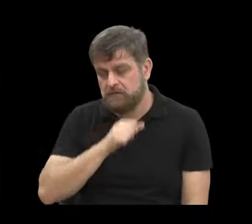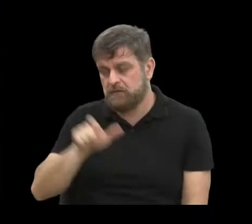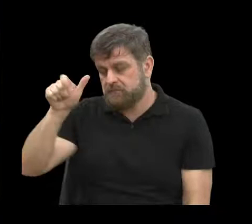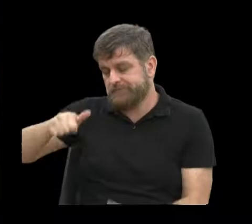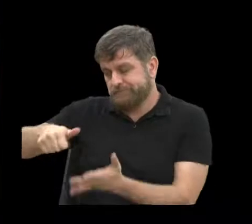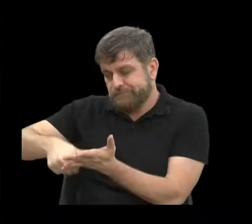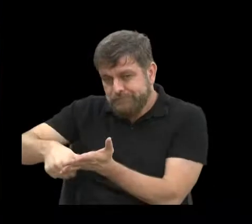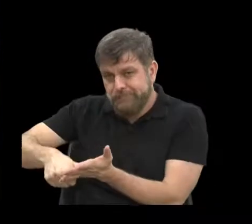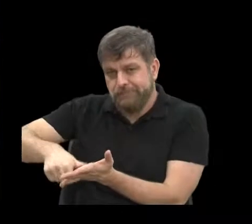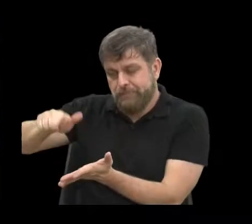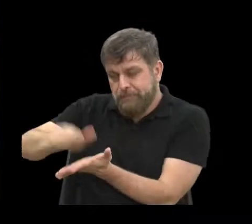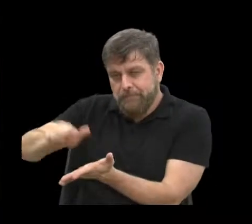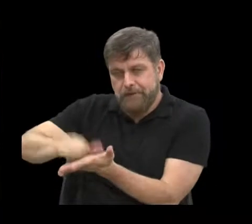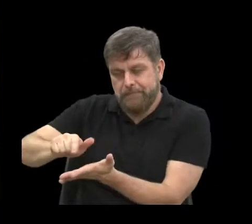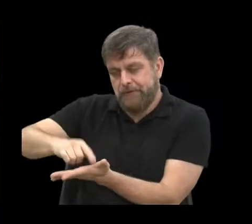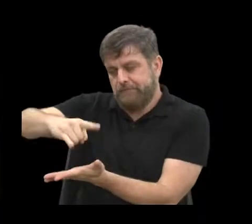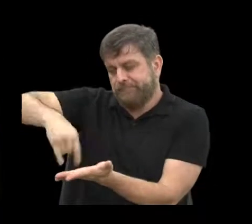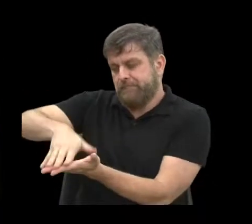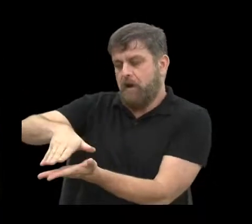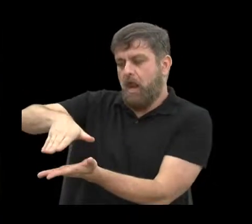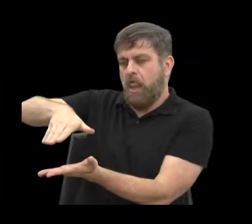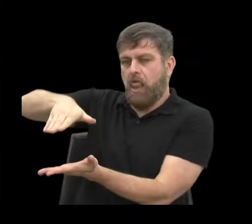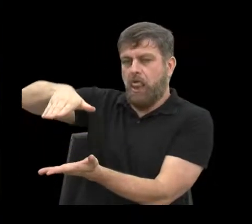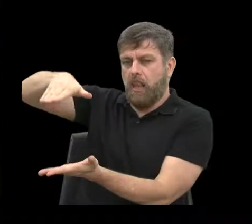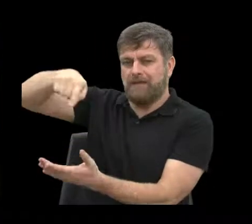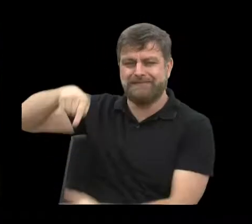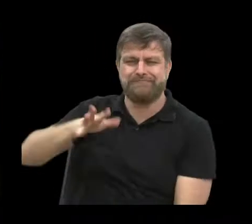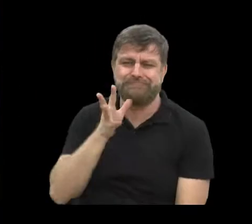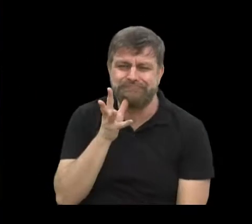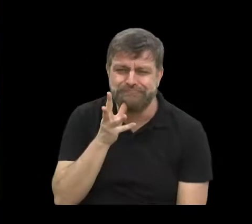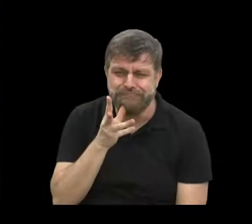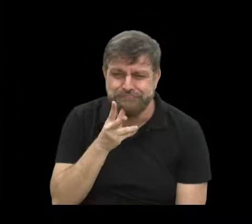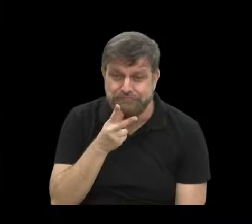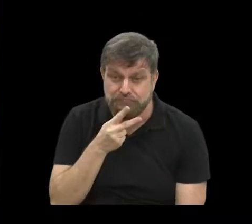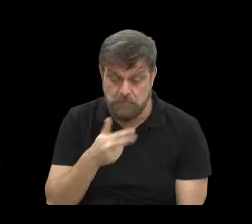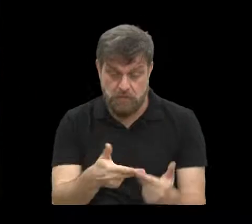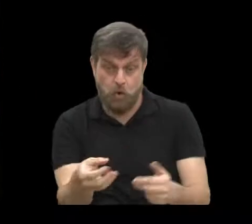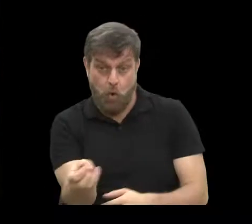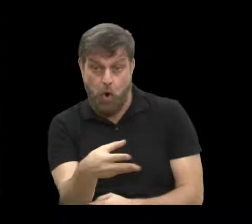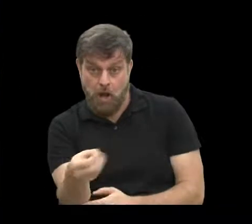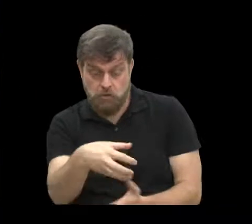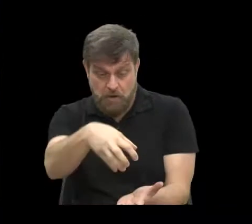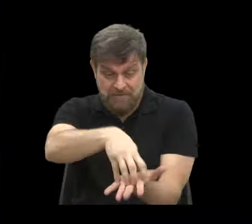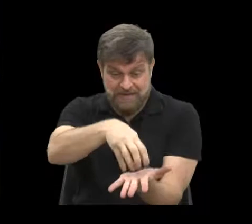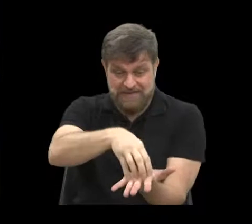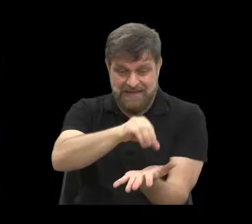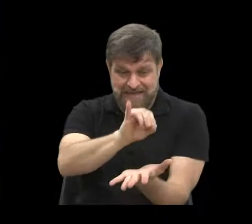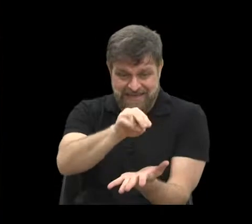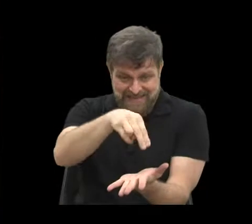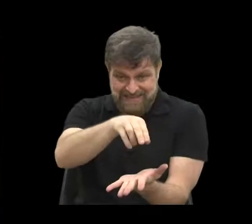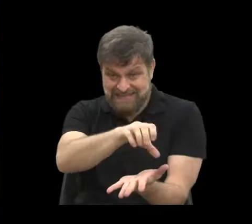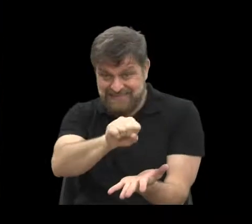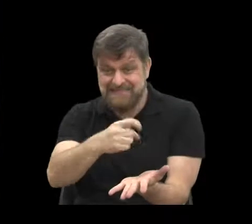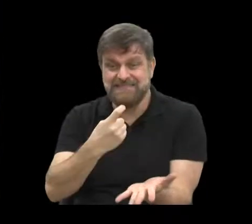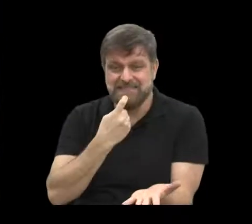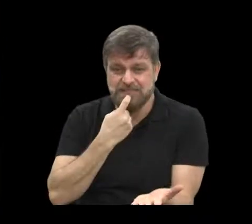um processo de papel, tá bom? Então, isso também é uma novidade aqui na agência de Campinas, tá?